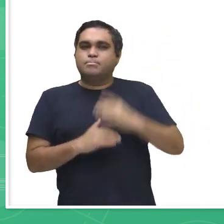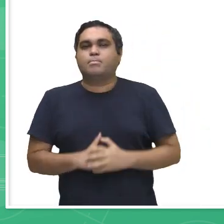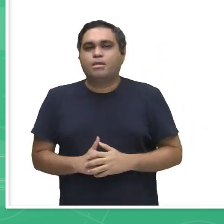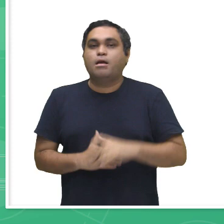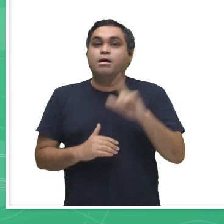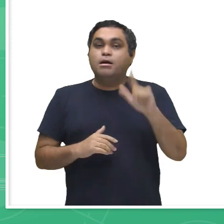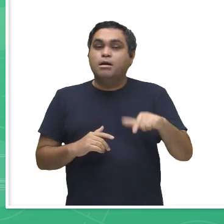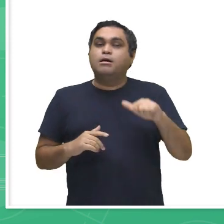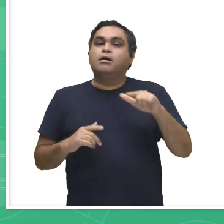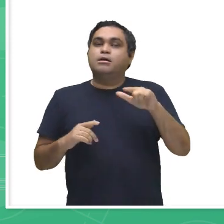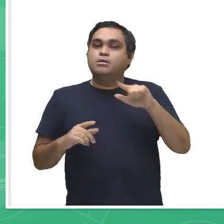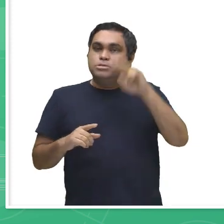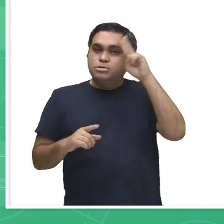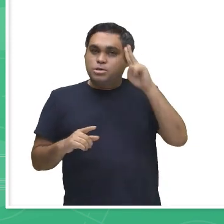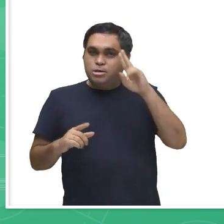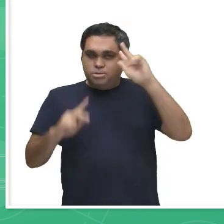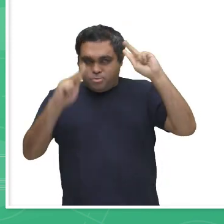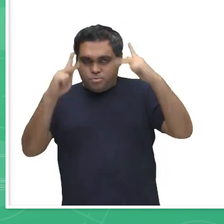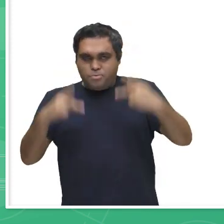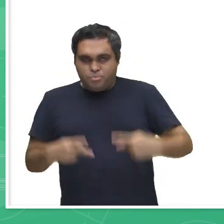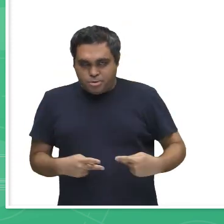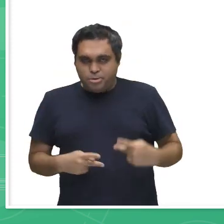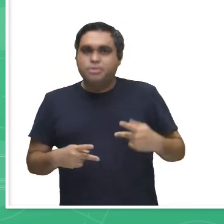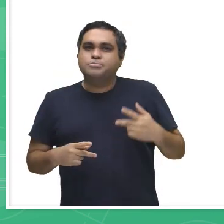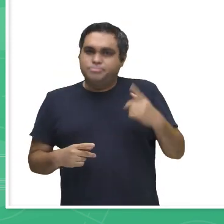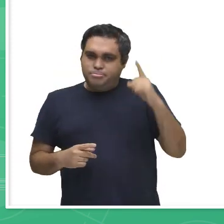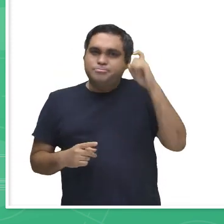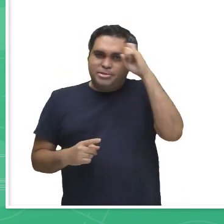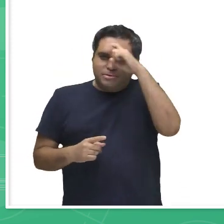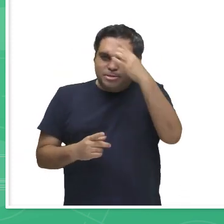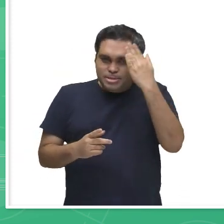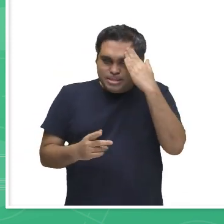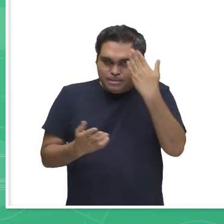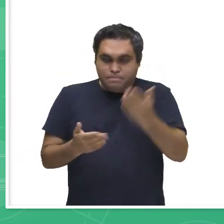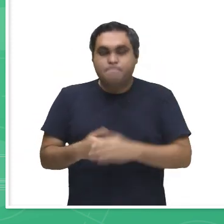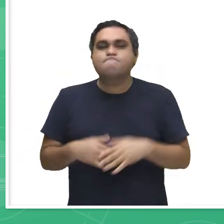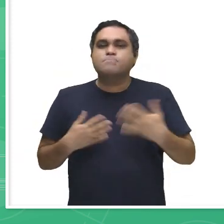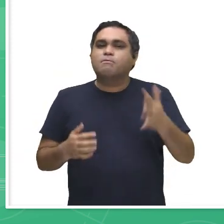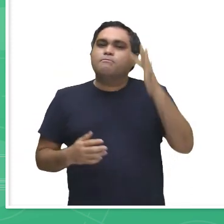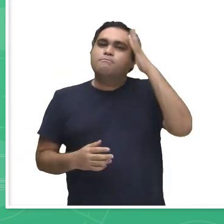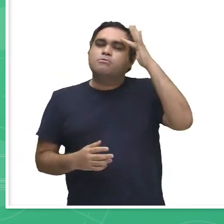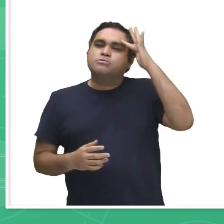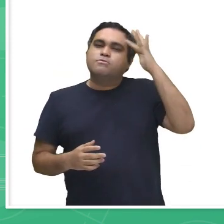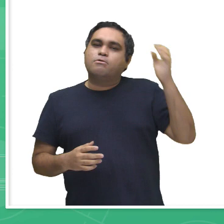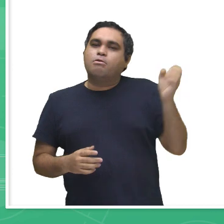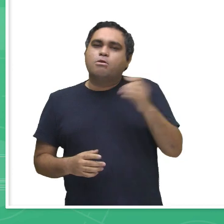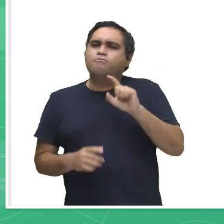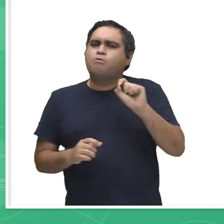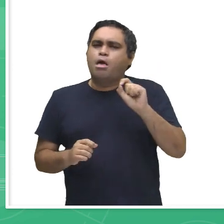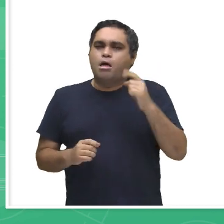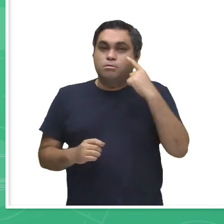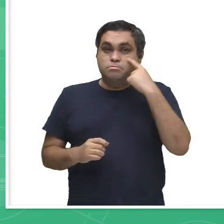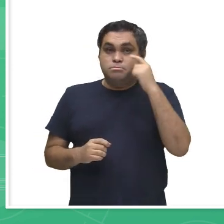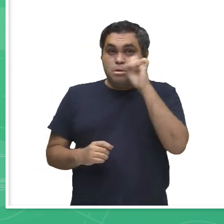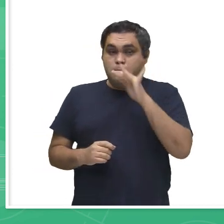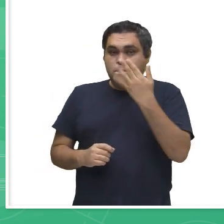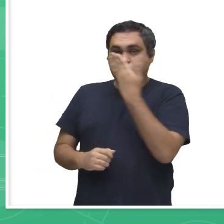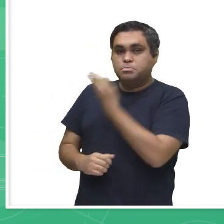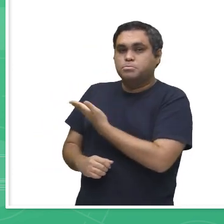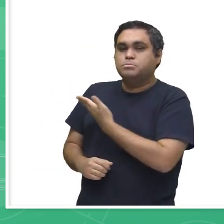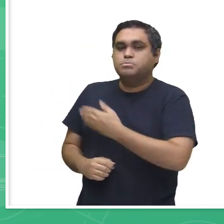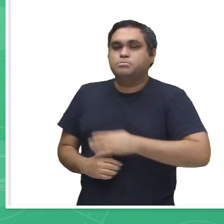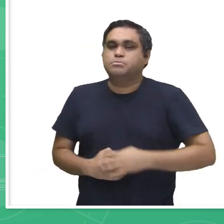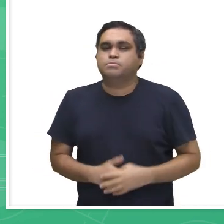da humanidade também. Vejam só, o que é a filosofia moderna então? Vou botar um mapazinho aí para vocês perceberem isso daí.